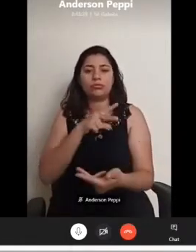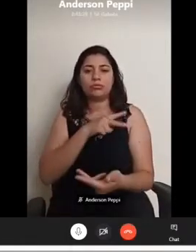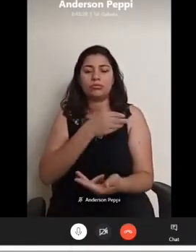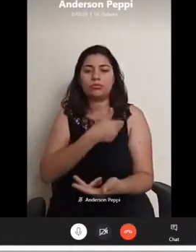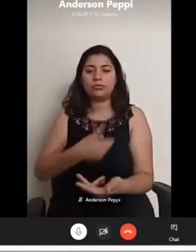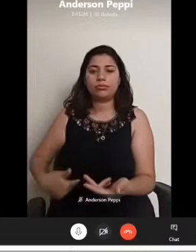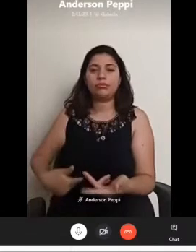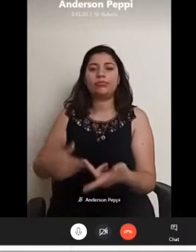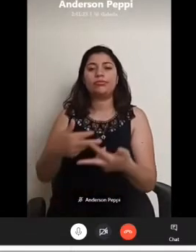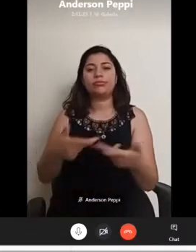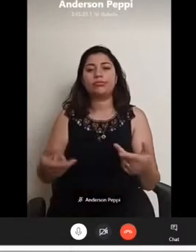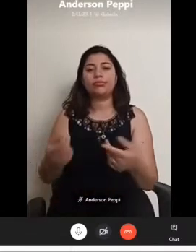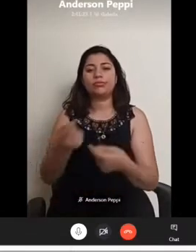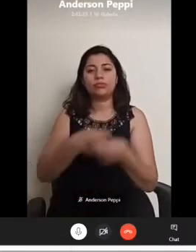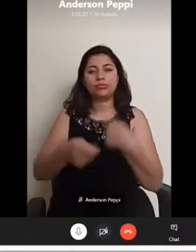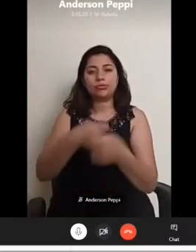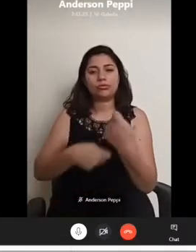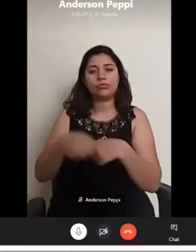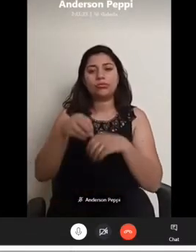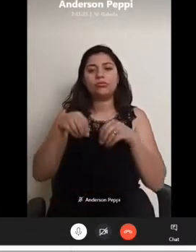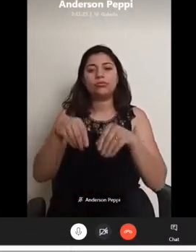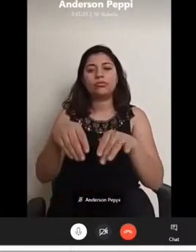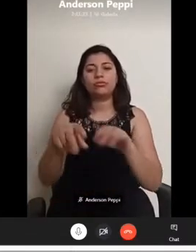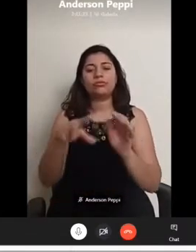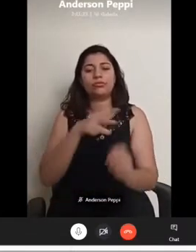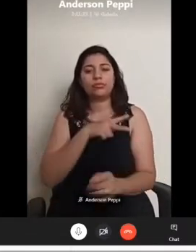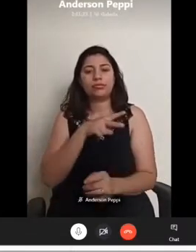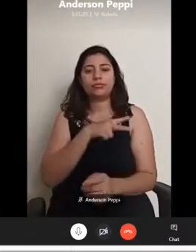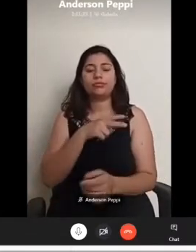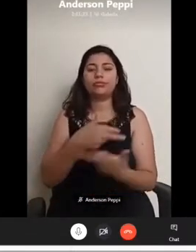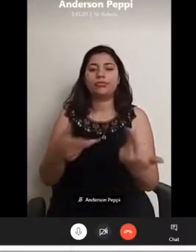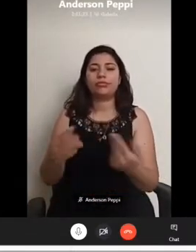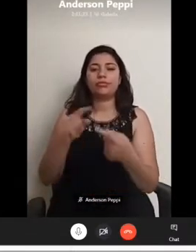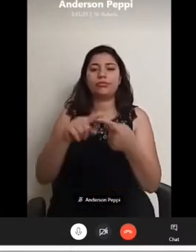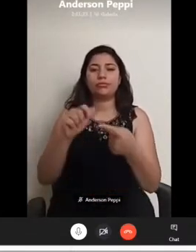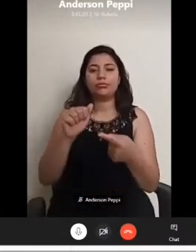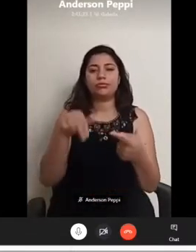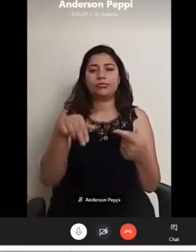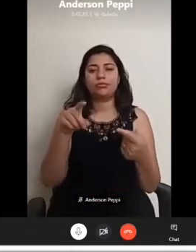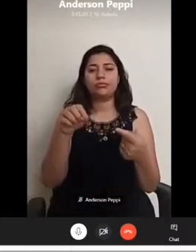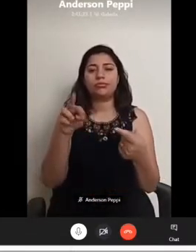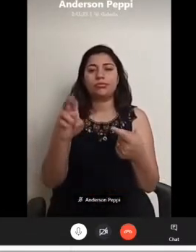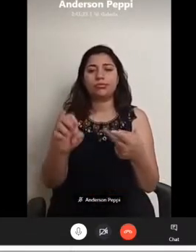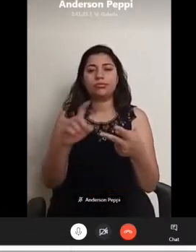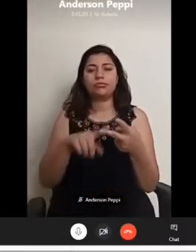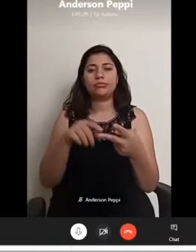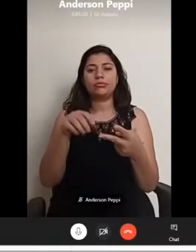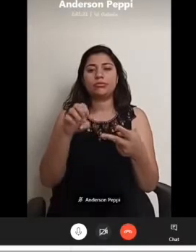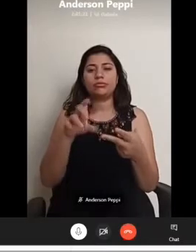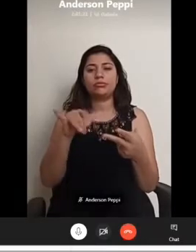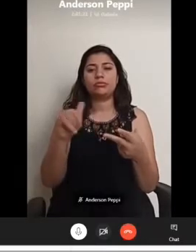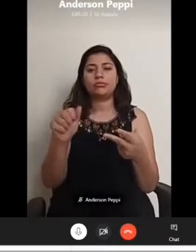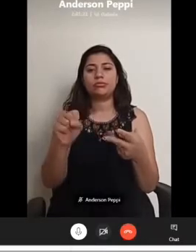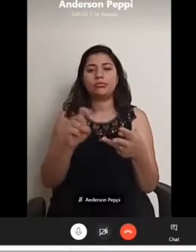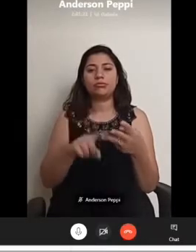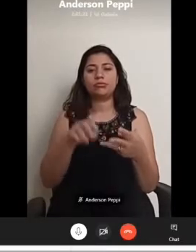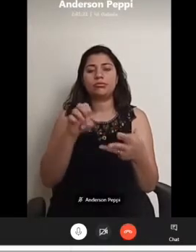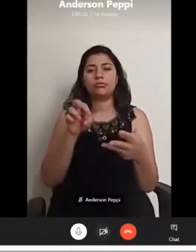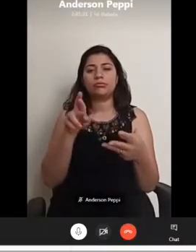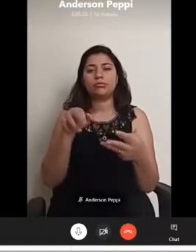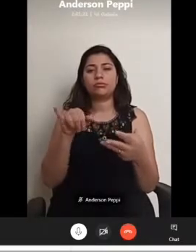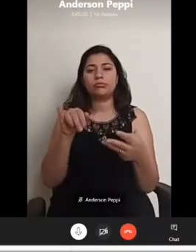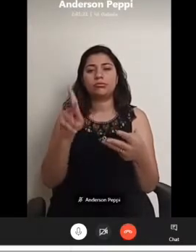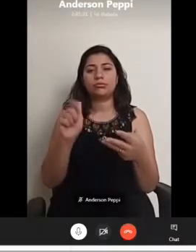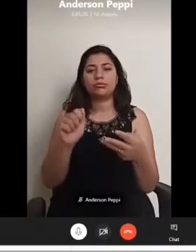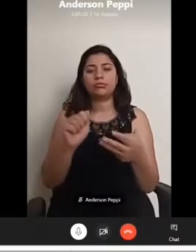Atividades Privadas. André Rogério Barbosa, Elias Marcelo Sleiman, Érica Cristina Lial Tiago. Comissão de